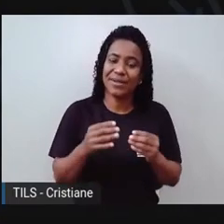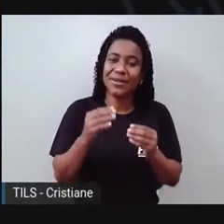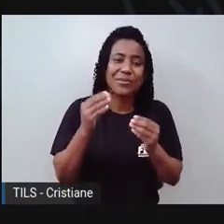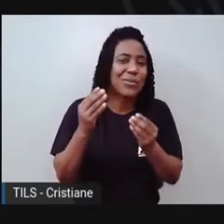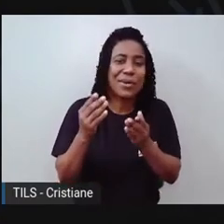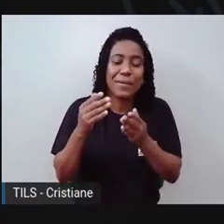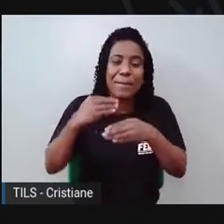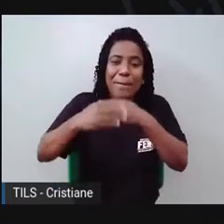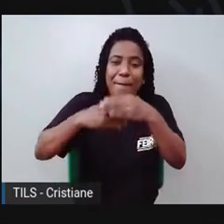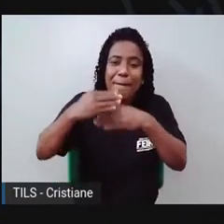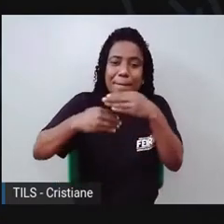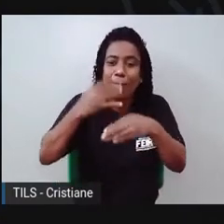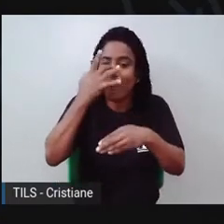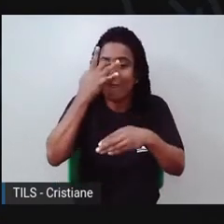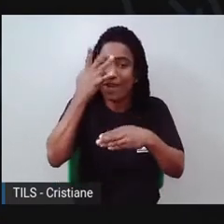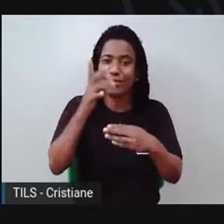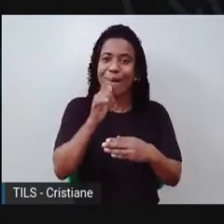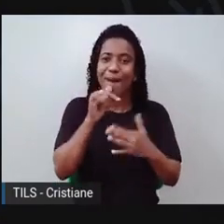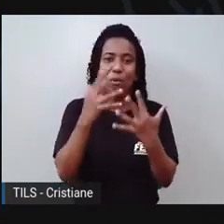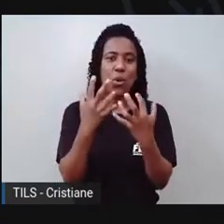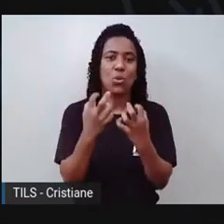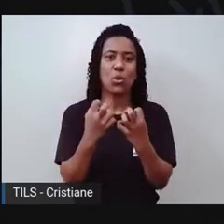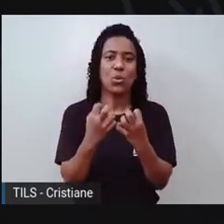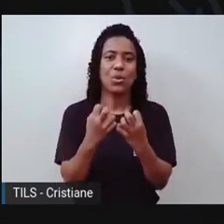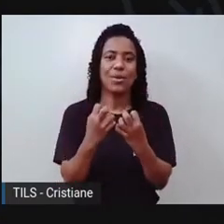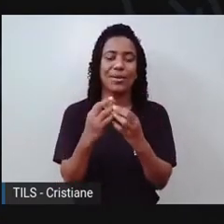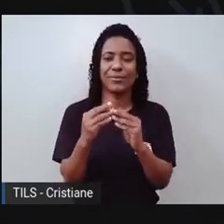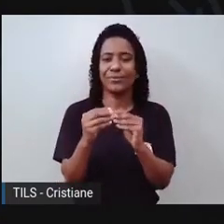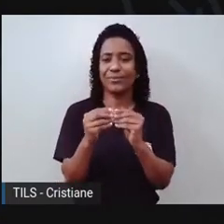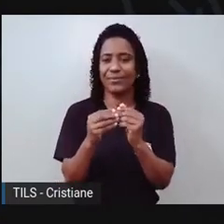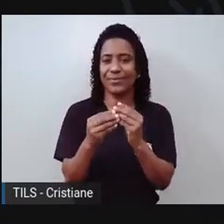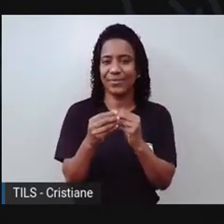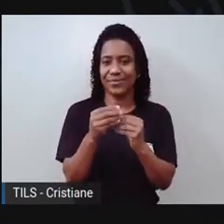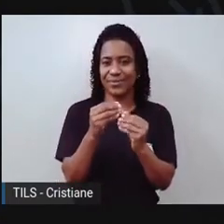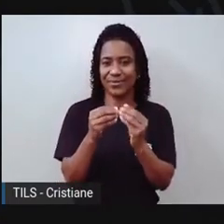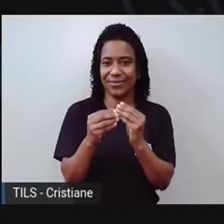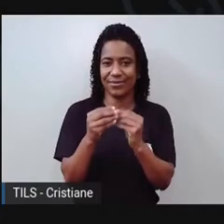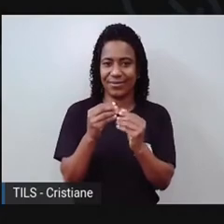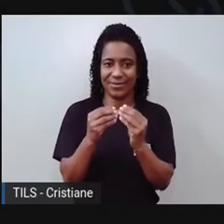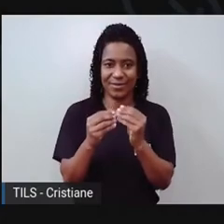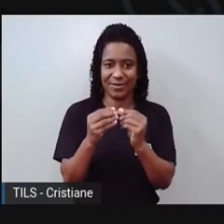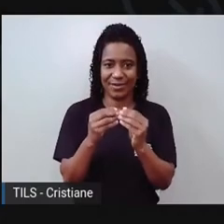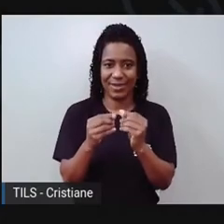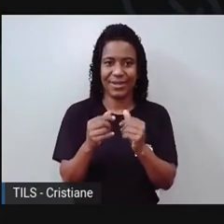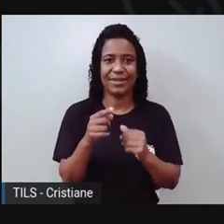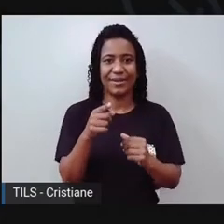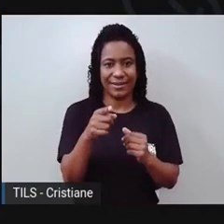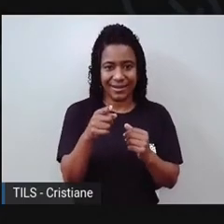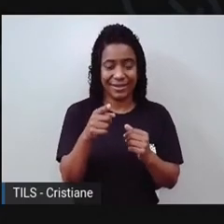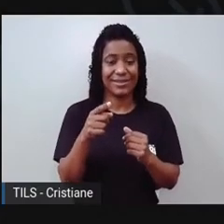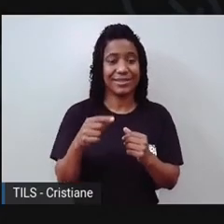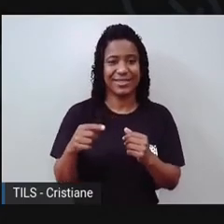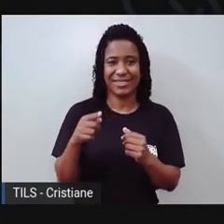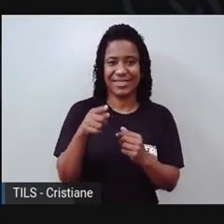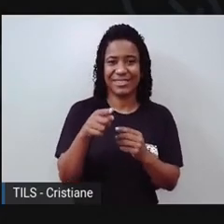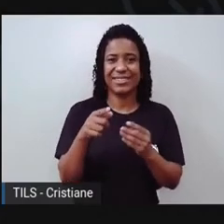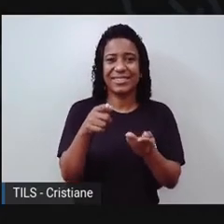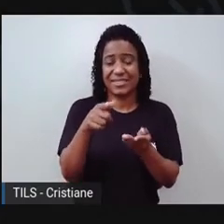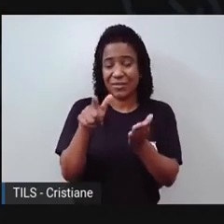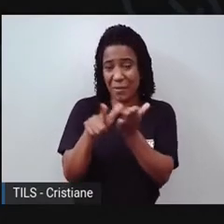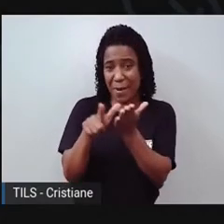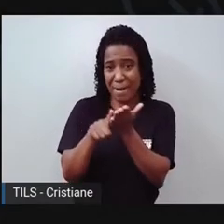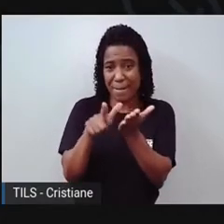a umidade, já fica logo bom, sabe? E se a gente for fazer de papel desses que a gente usa, né, na escola, ó, papel